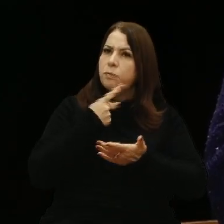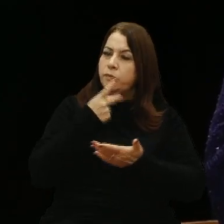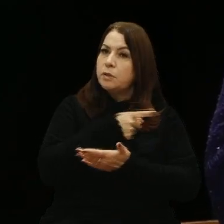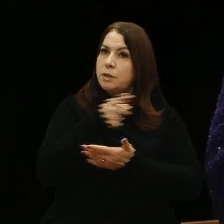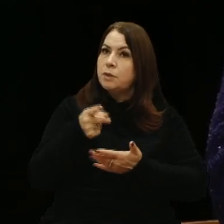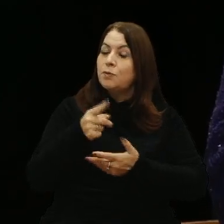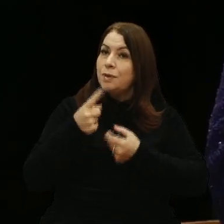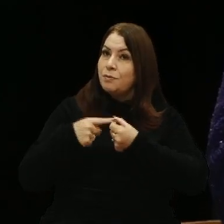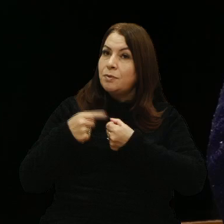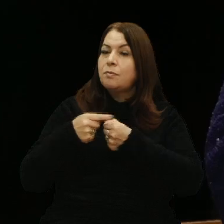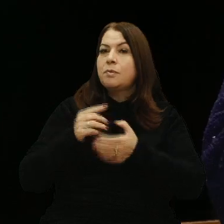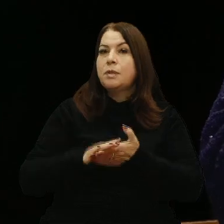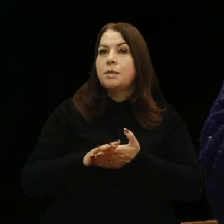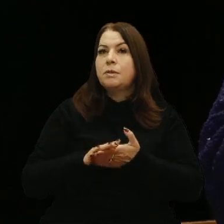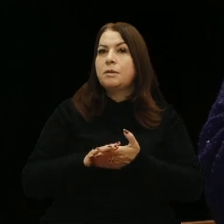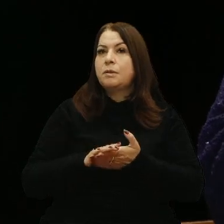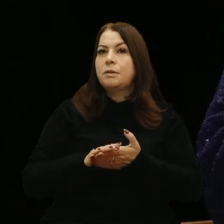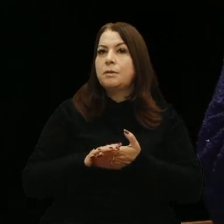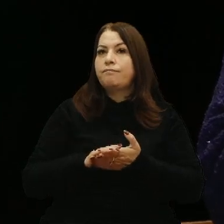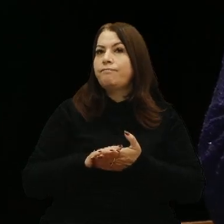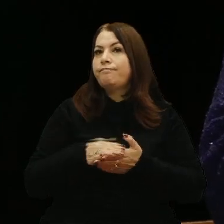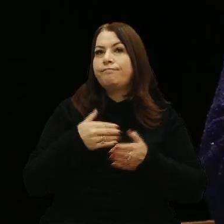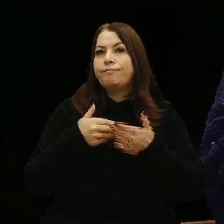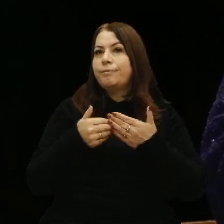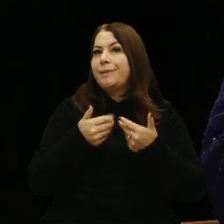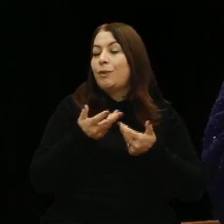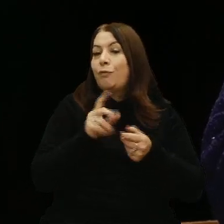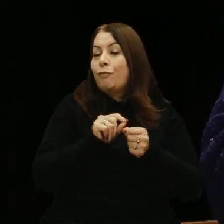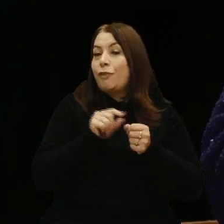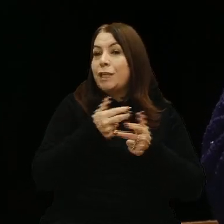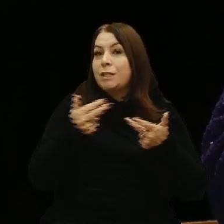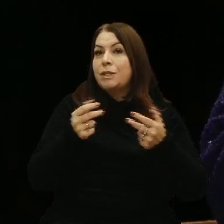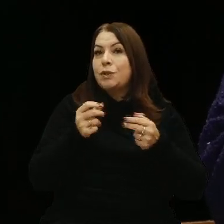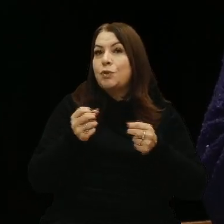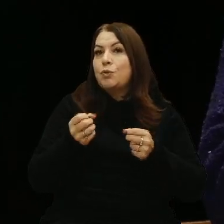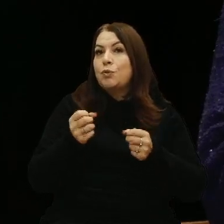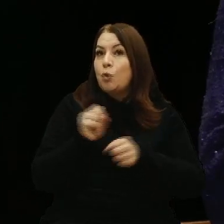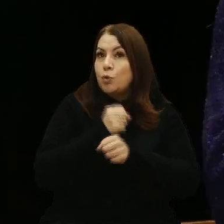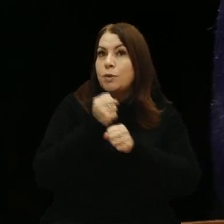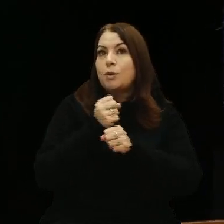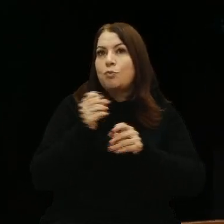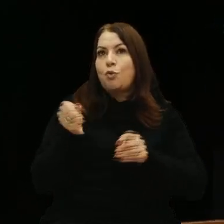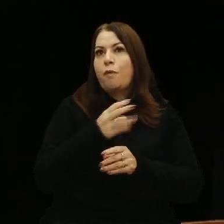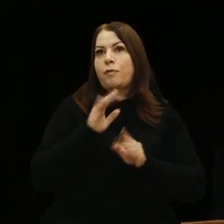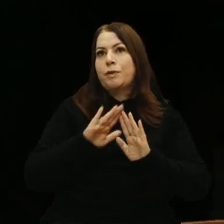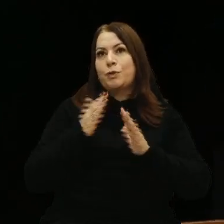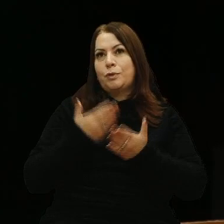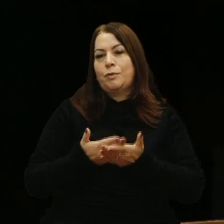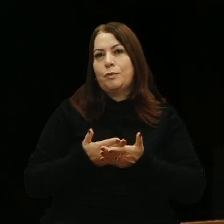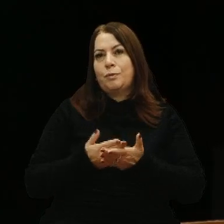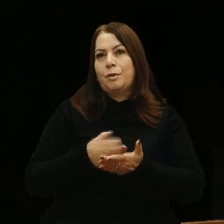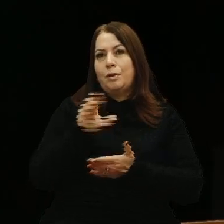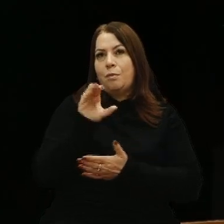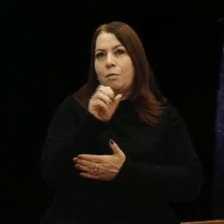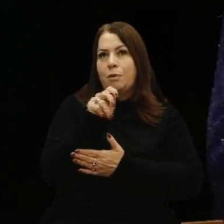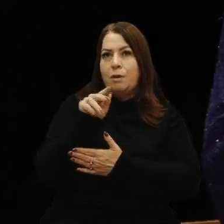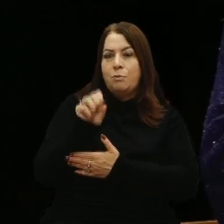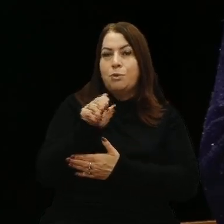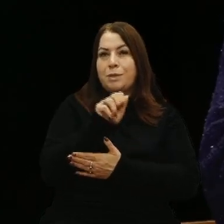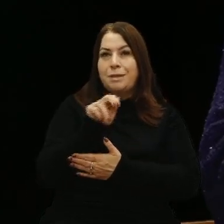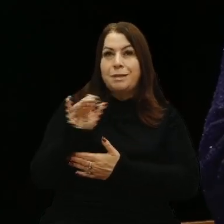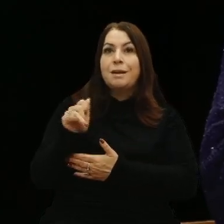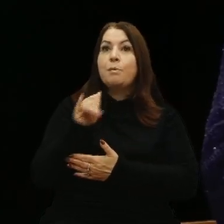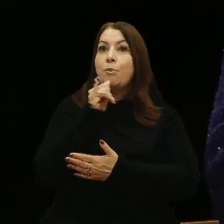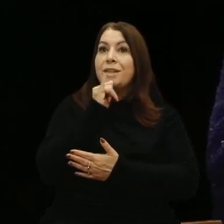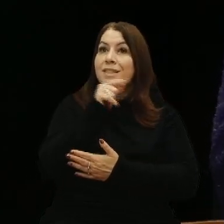nossa cidade deixou a desejar no que diz respeito à construção de novas escolas, né? O Campus da Serra, por exemplo, é